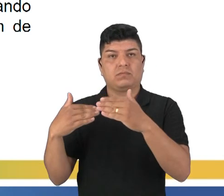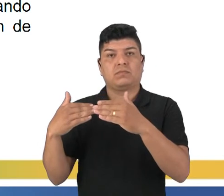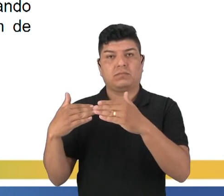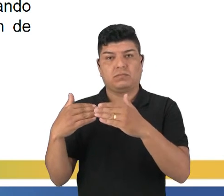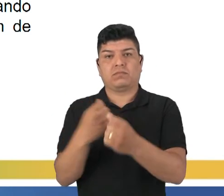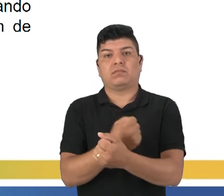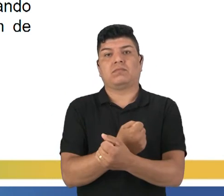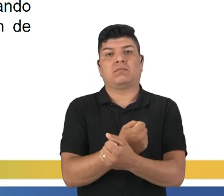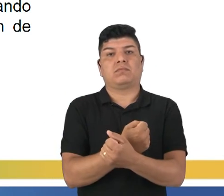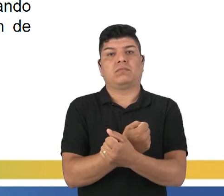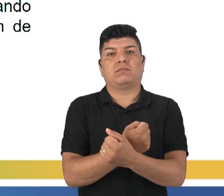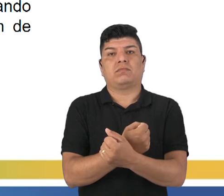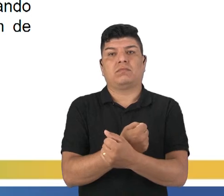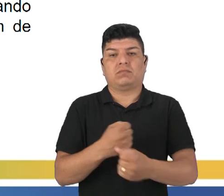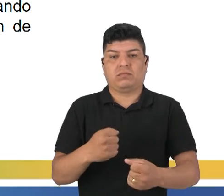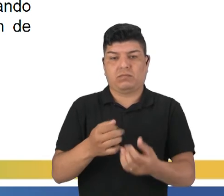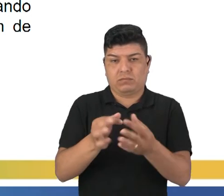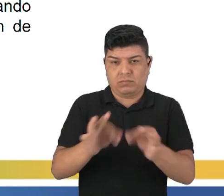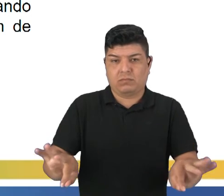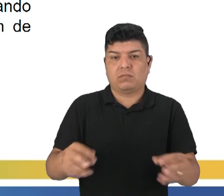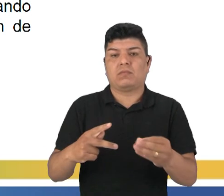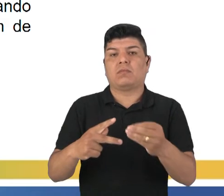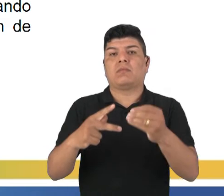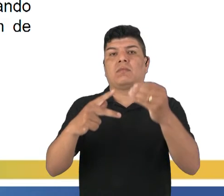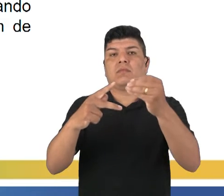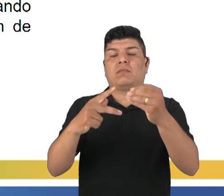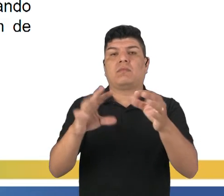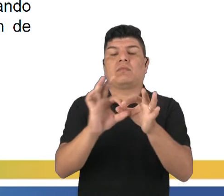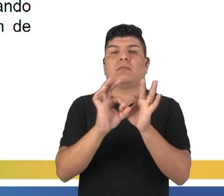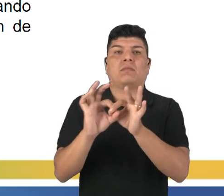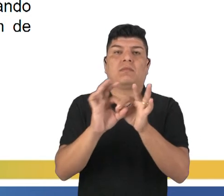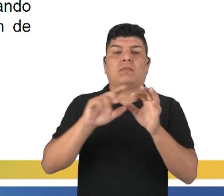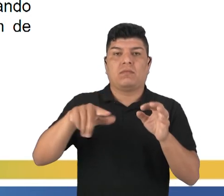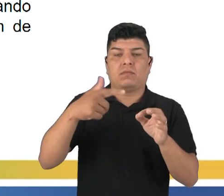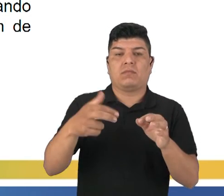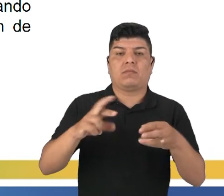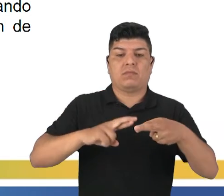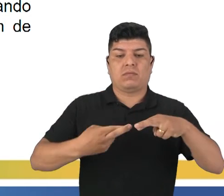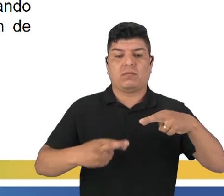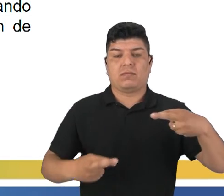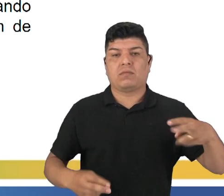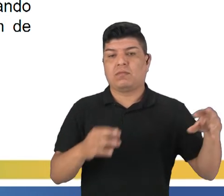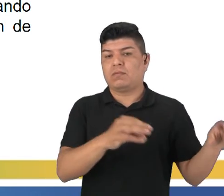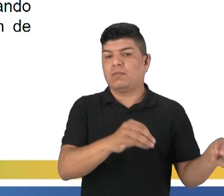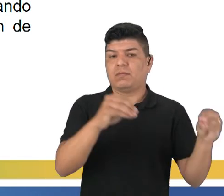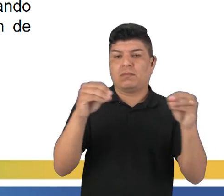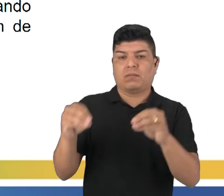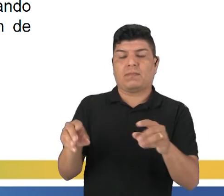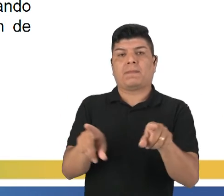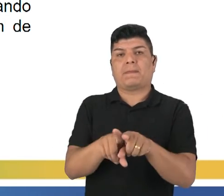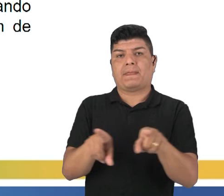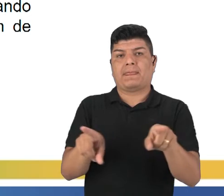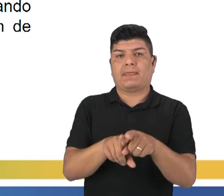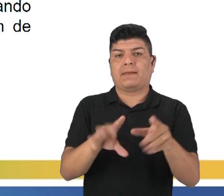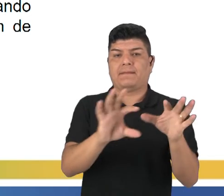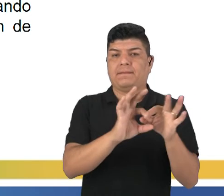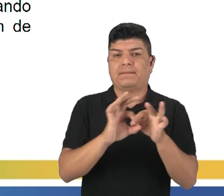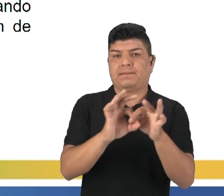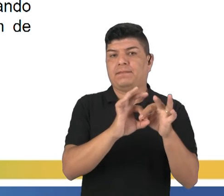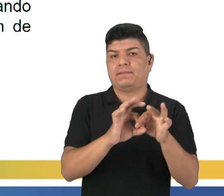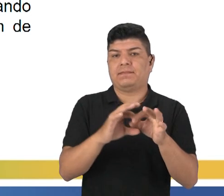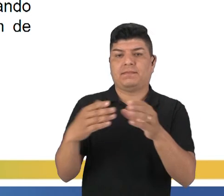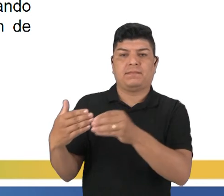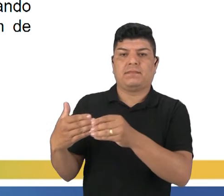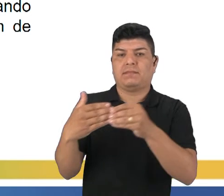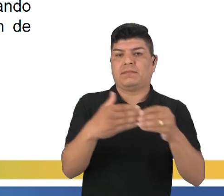de proteínas. Além disso, ele se liga ao outro RNA transportador, que vai se ligando e